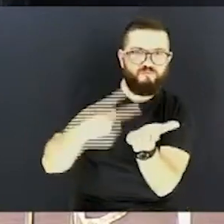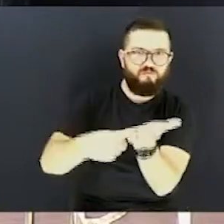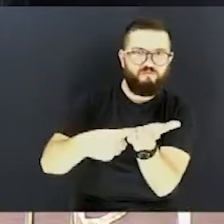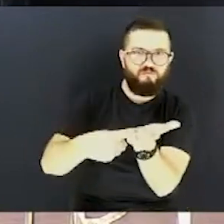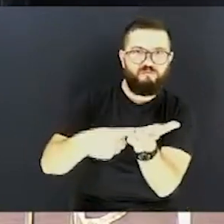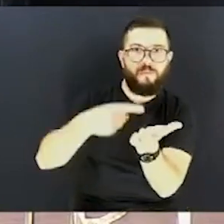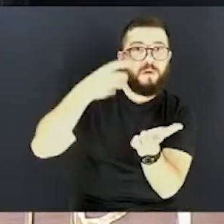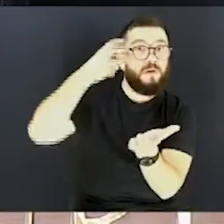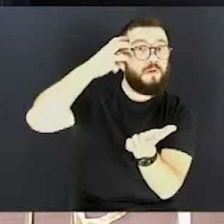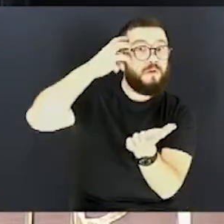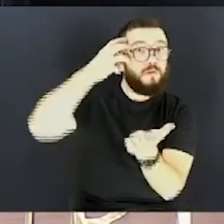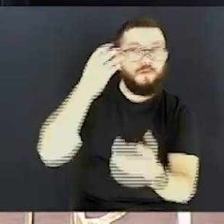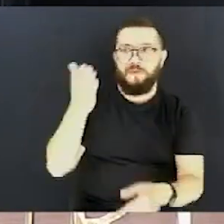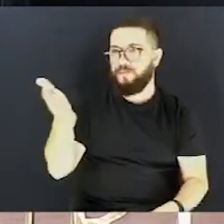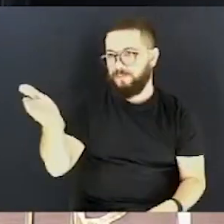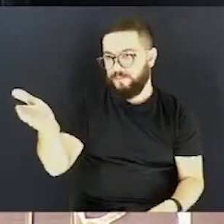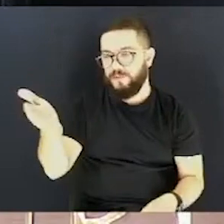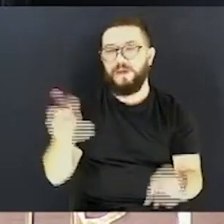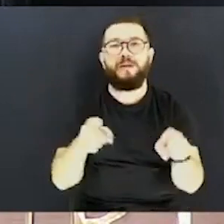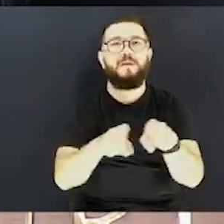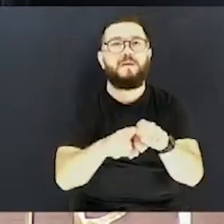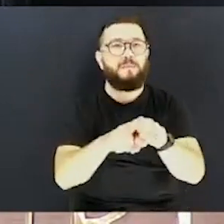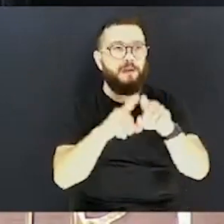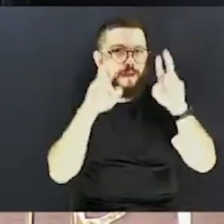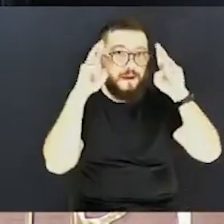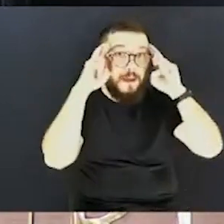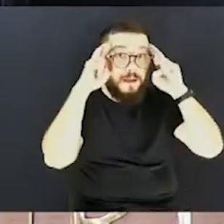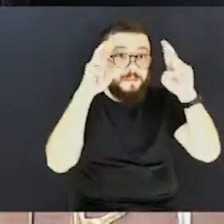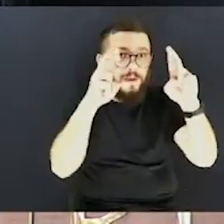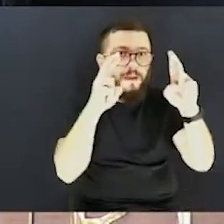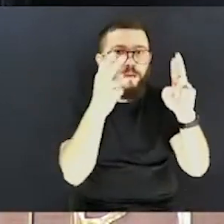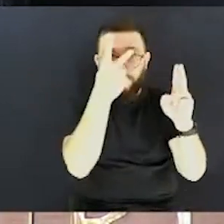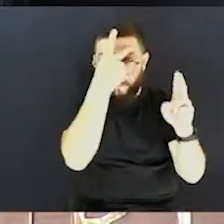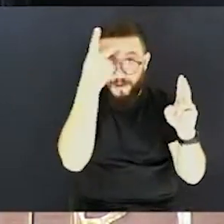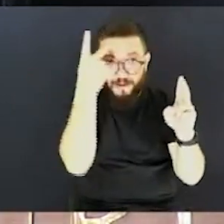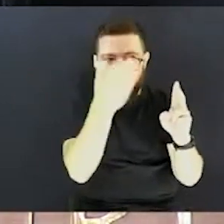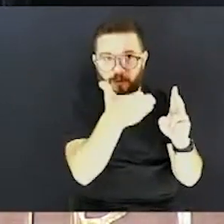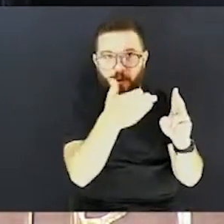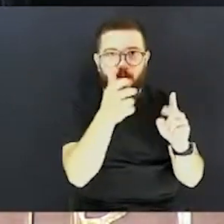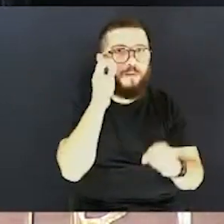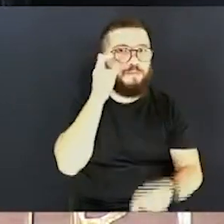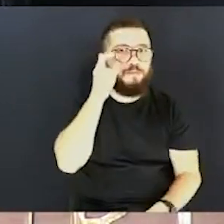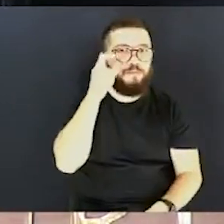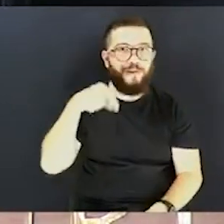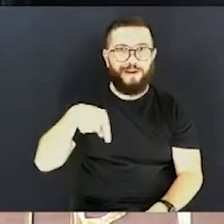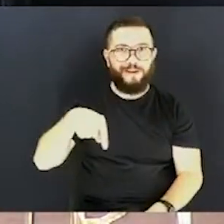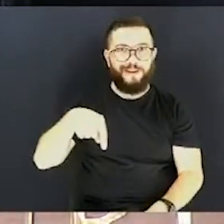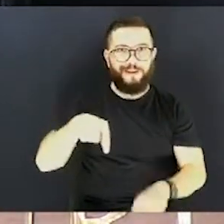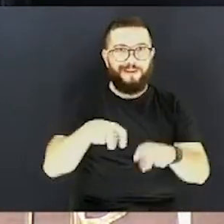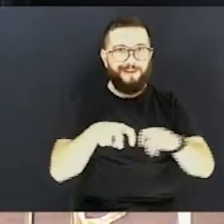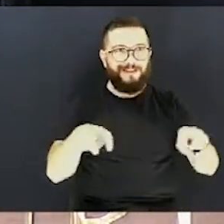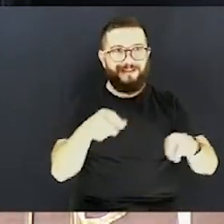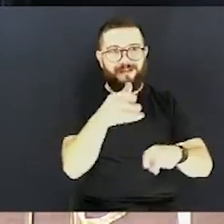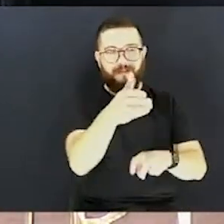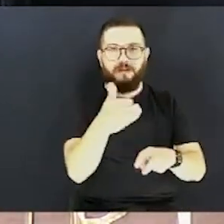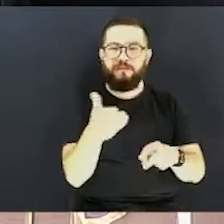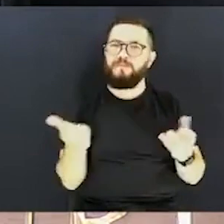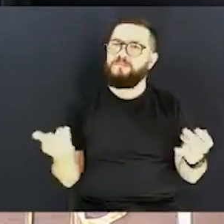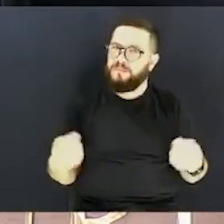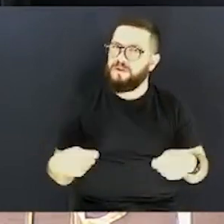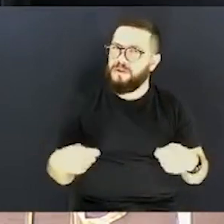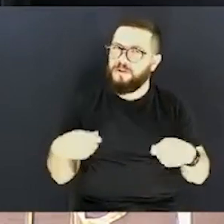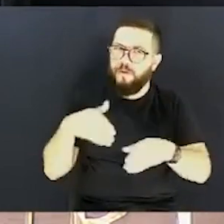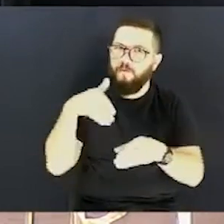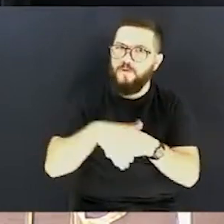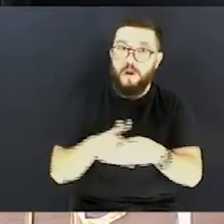e em respeito aos convidados que estão aqui acompanhando essa importante e longa discussão, para que possamos votar ainda hoje o projeto,